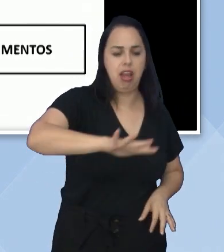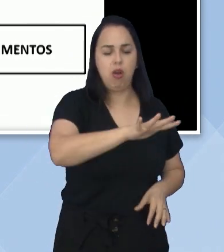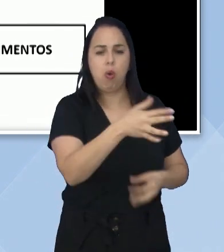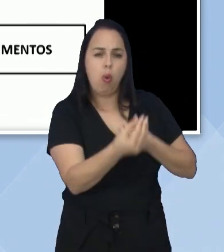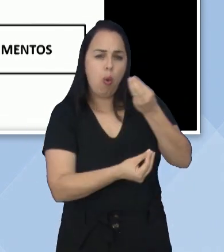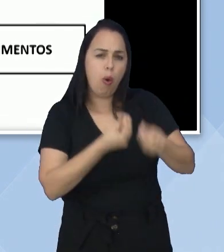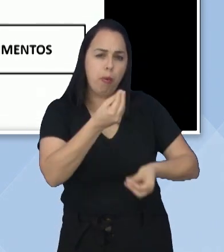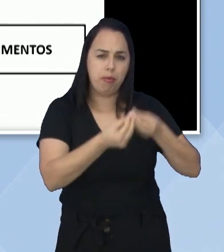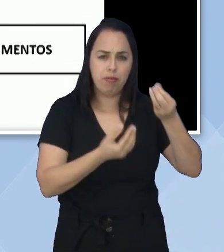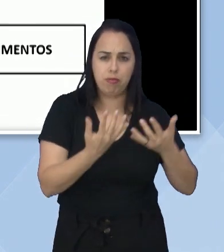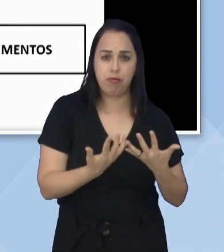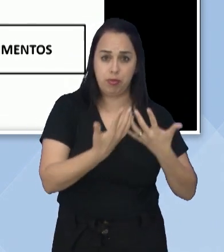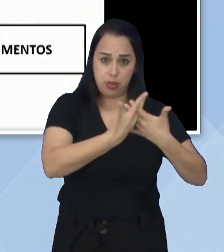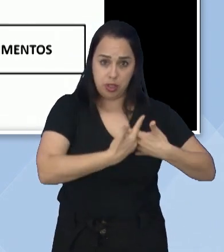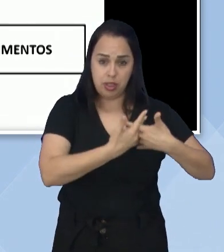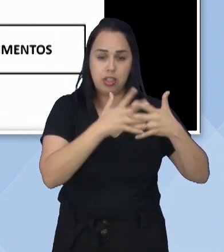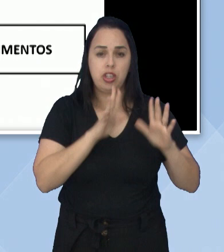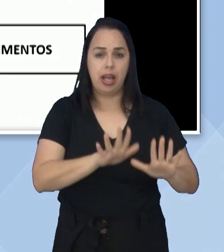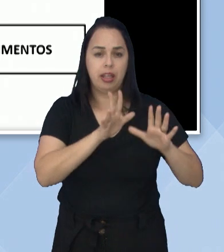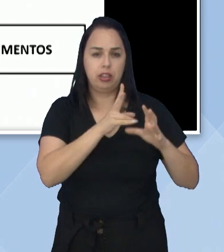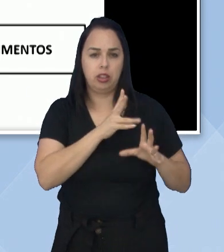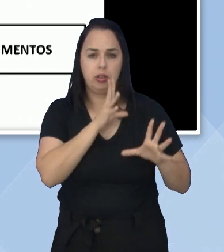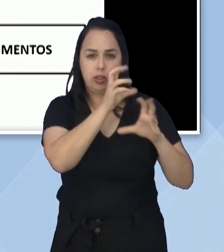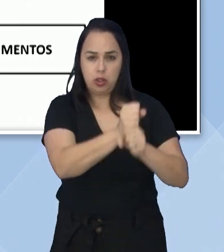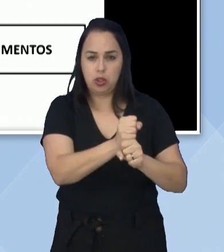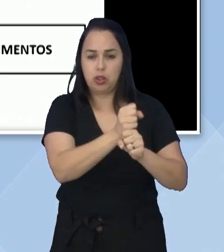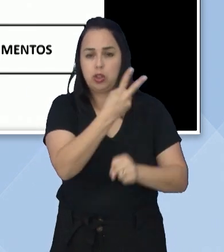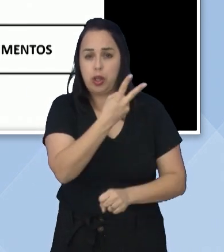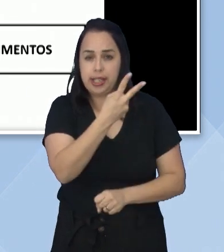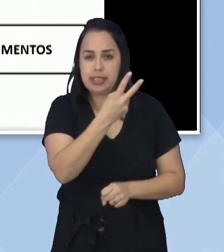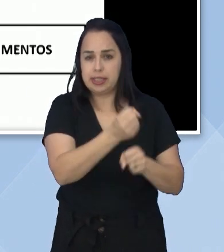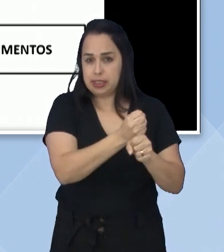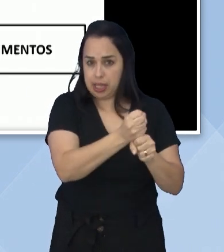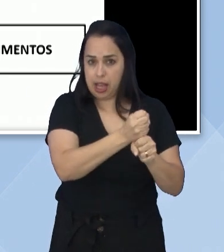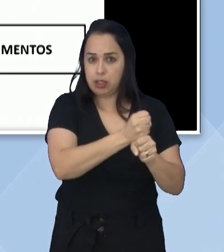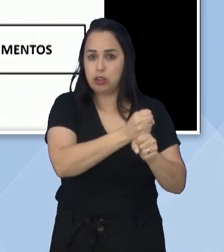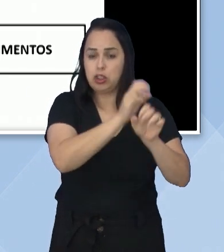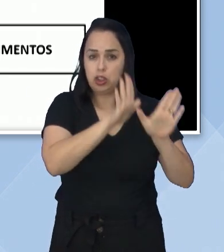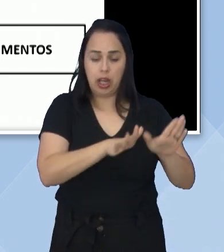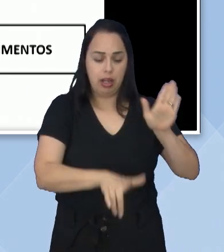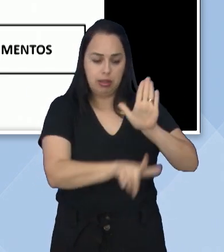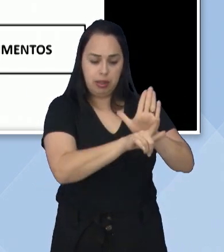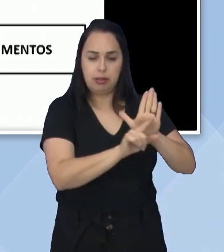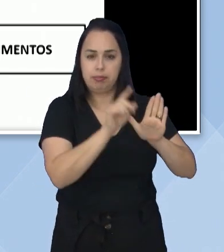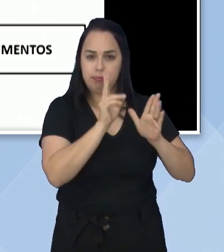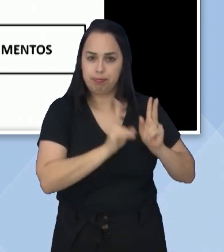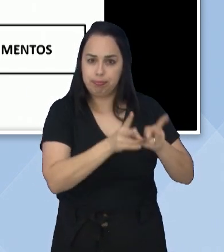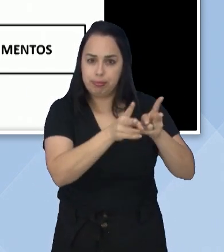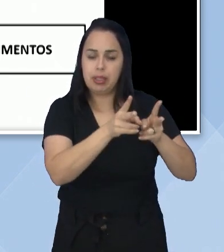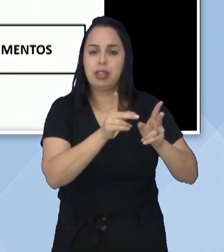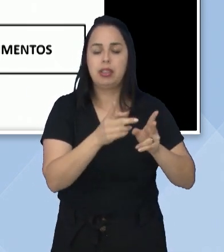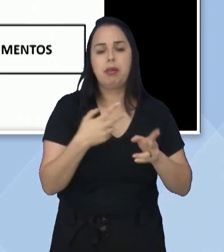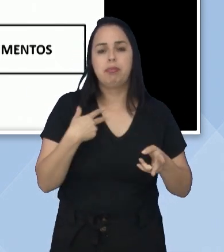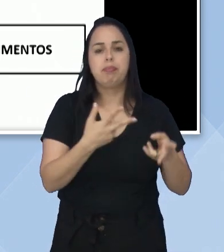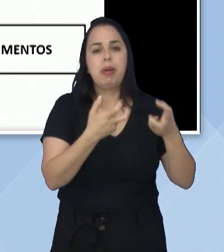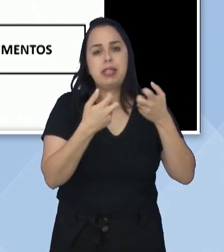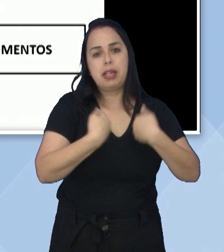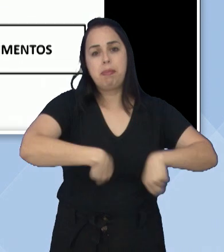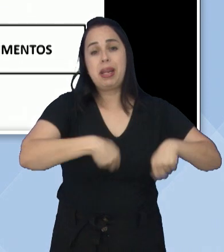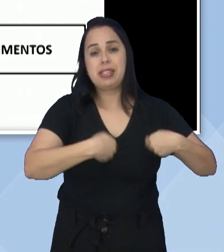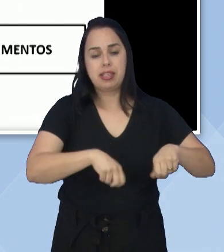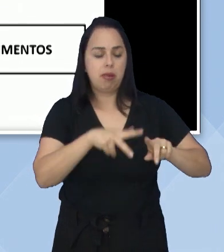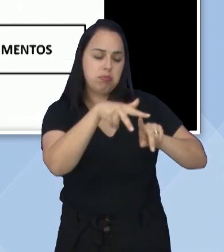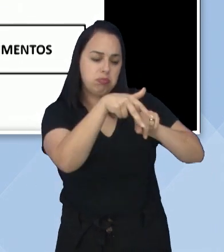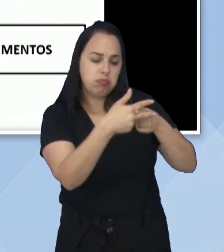que com o passar de alguns anos nós já temos dois anos e poucos meses aí já a diligência desta lei a gente percebe que alguns ajustes são